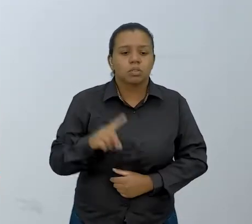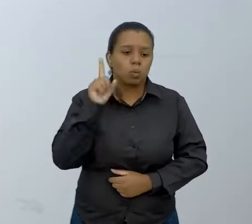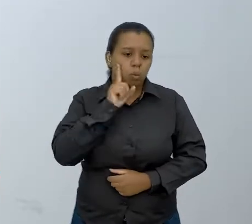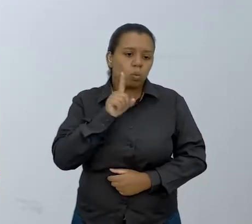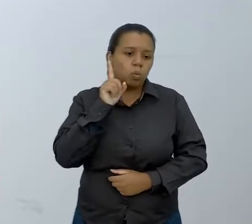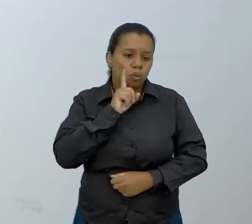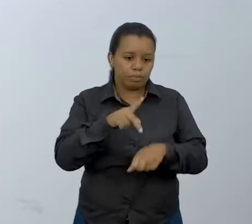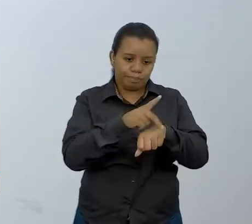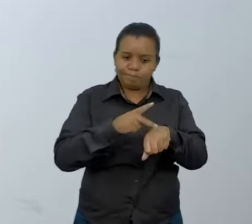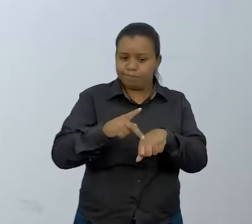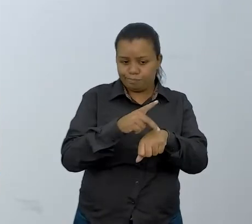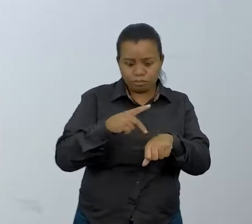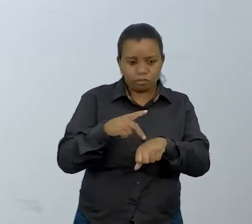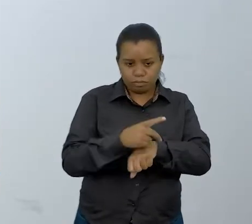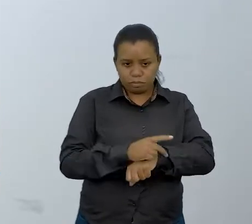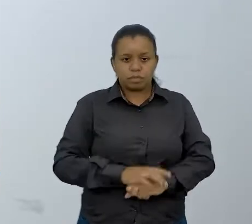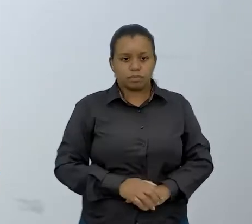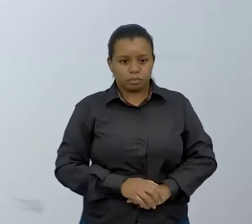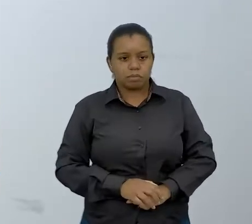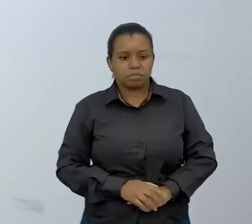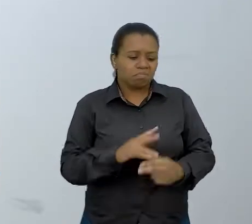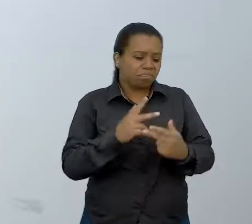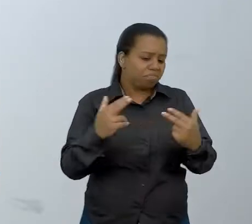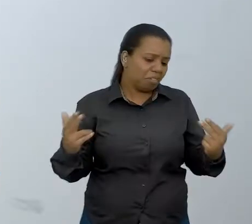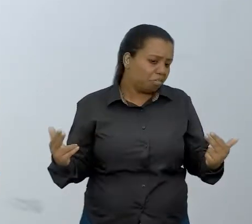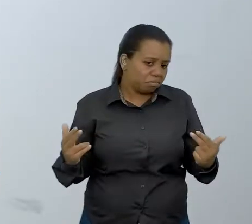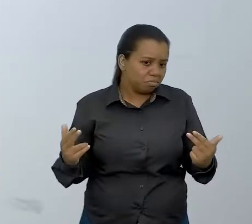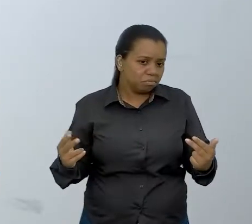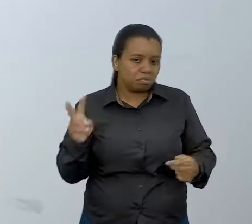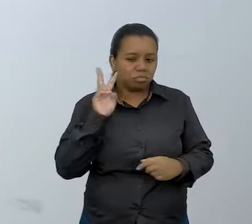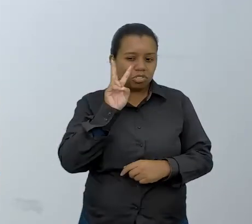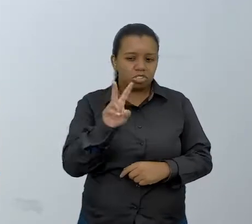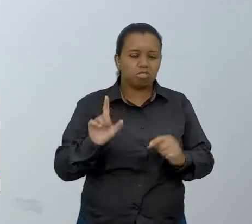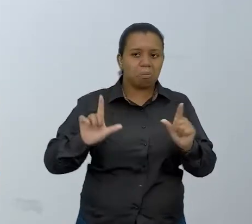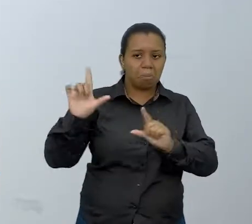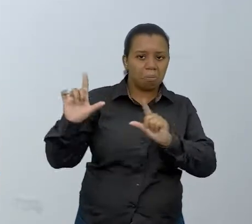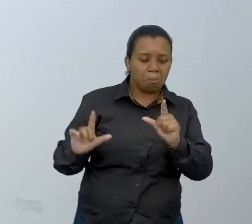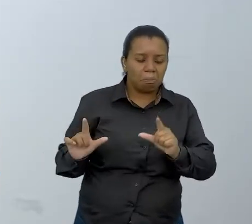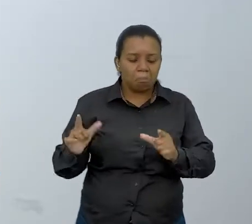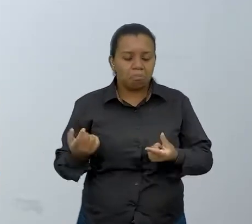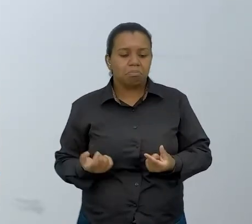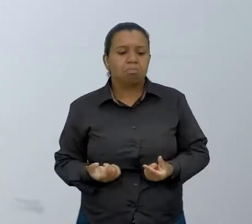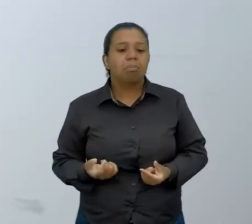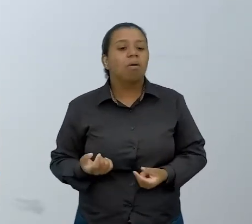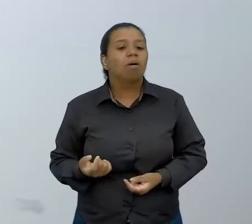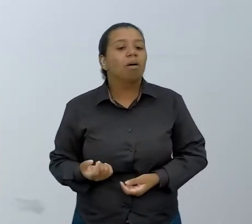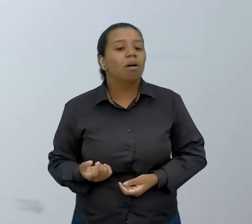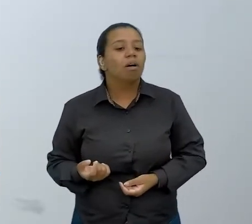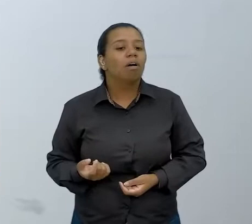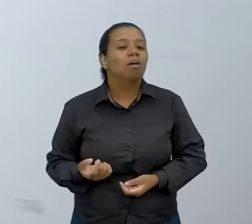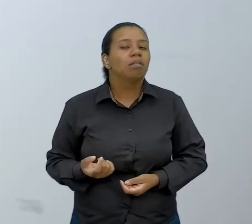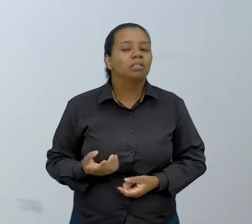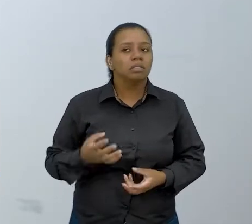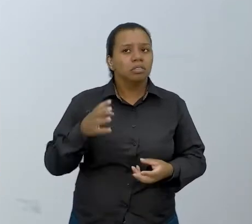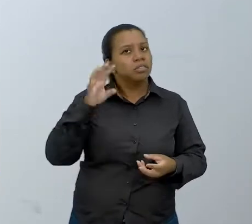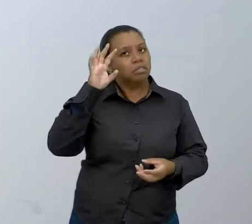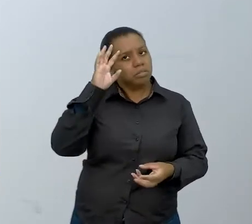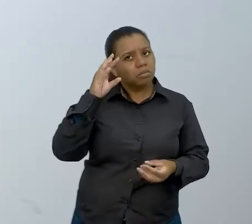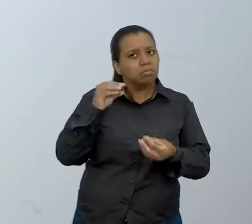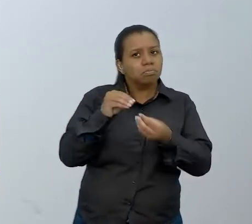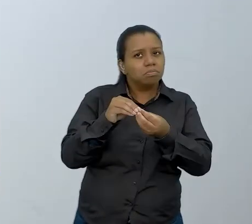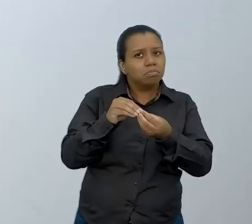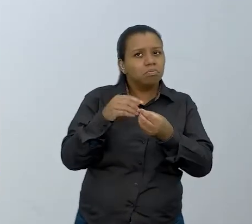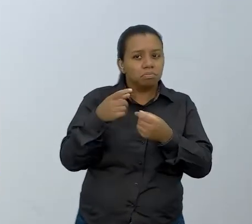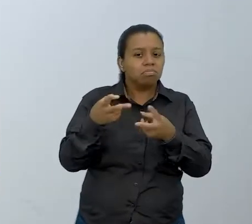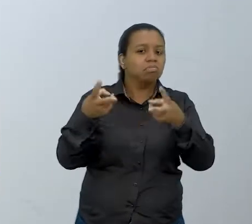Unidos. E quando a gente vê, normalmente, em menos de um ano, eu diria muito menos de um ano, a maioria das cidades estão